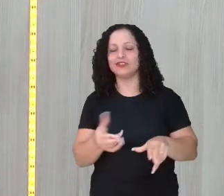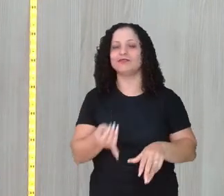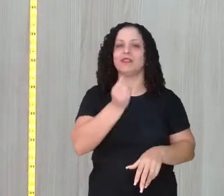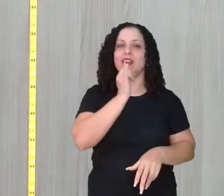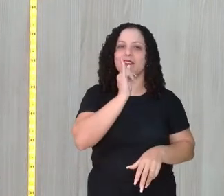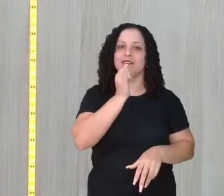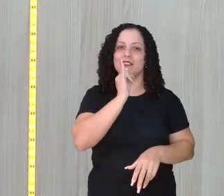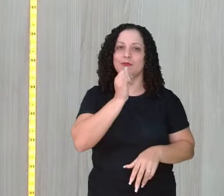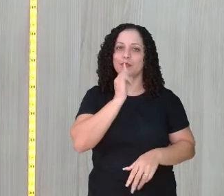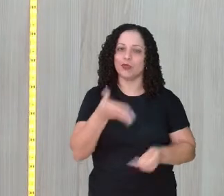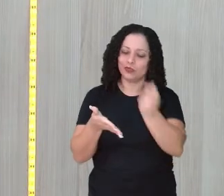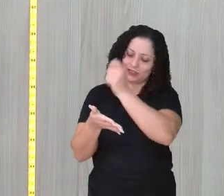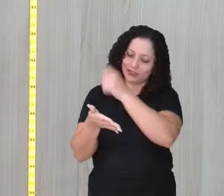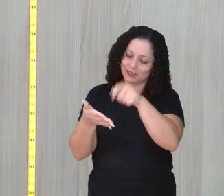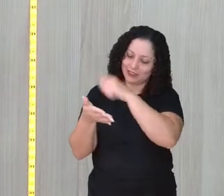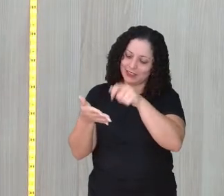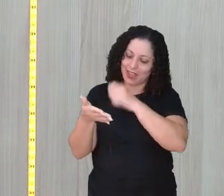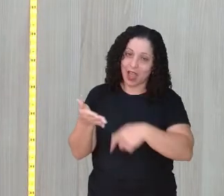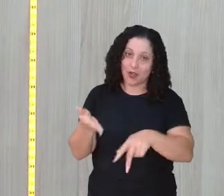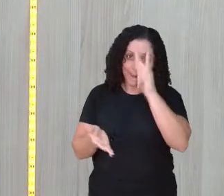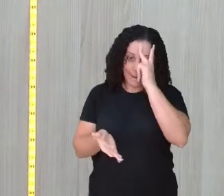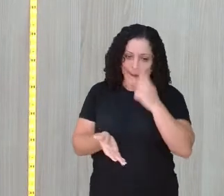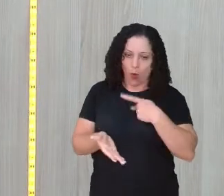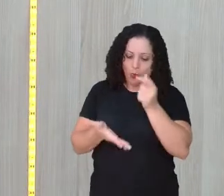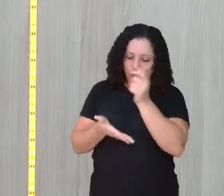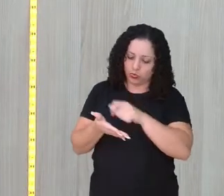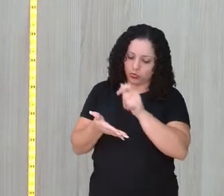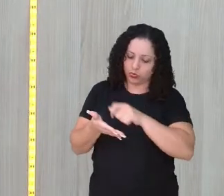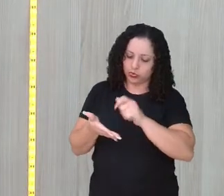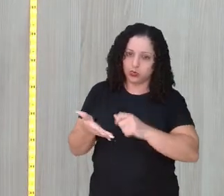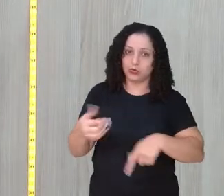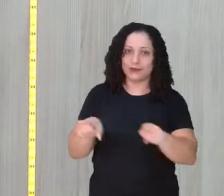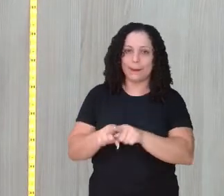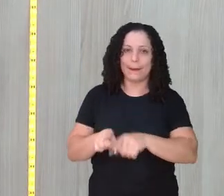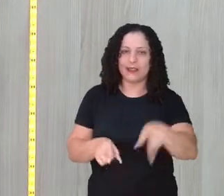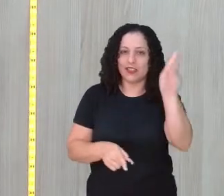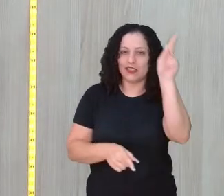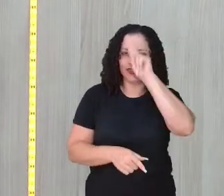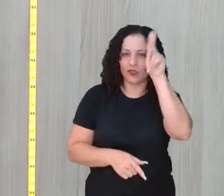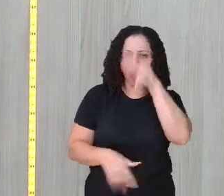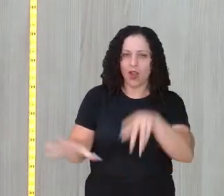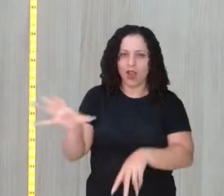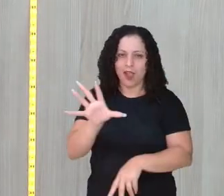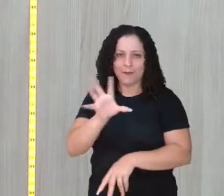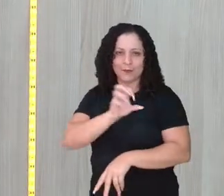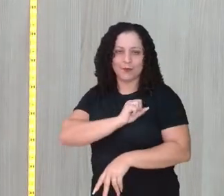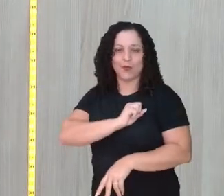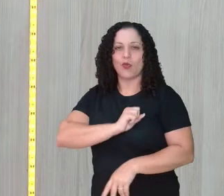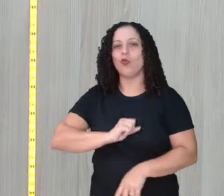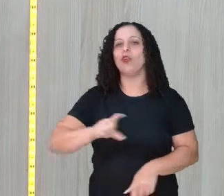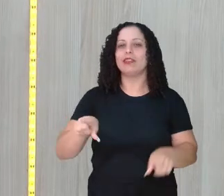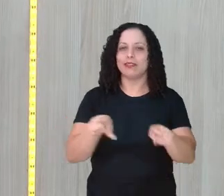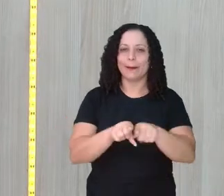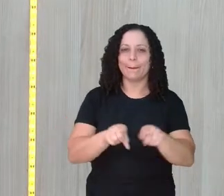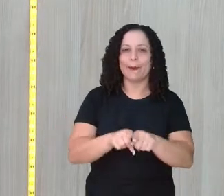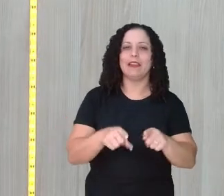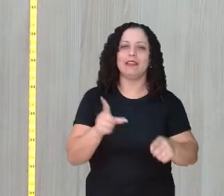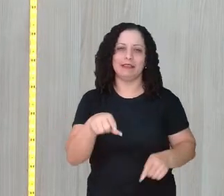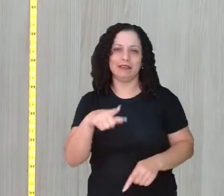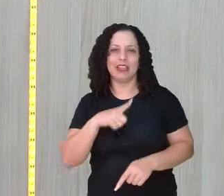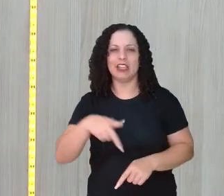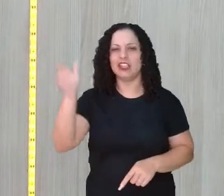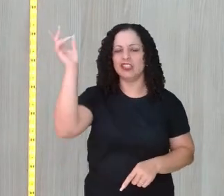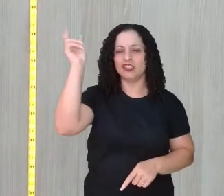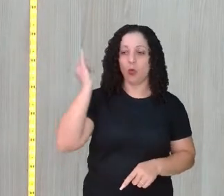nos diários, nos relatos pessoais, nos próprios romances, né? Os Fábulas, contos de